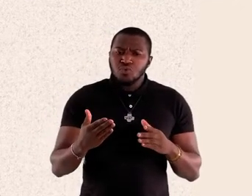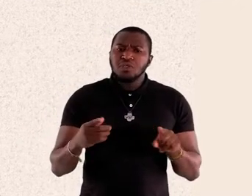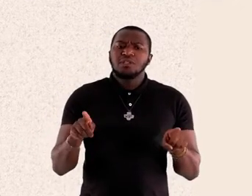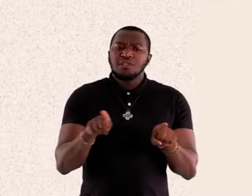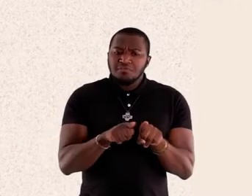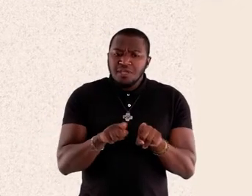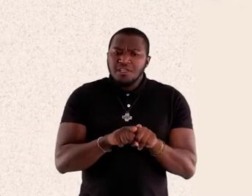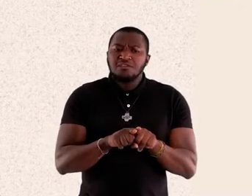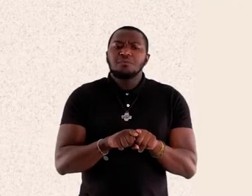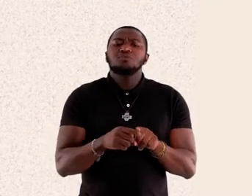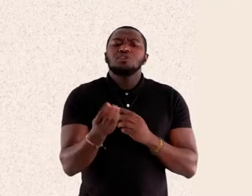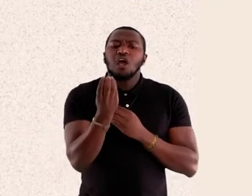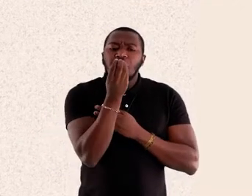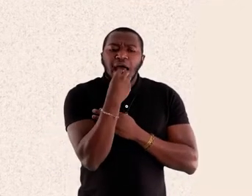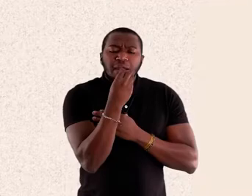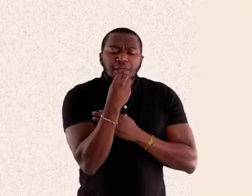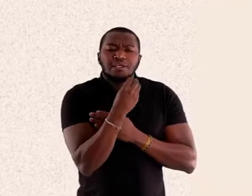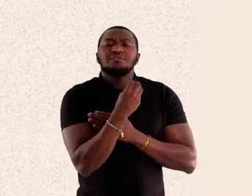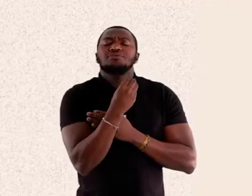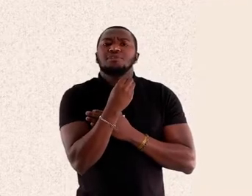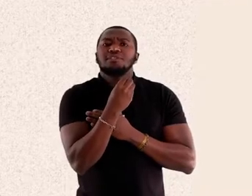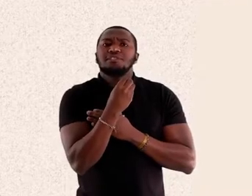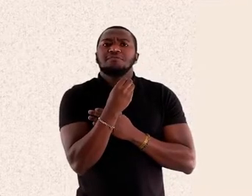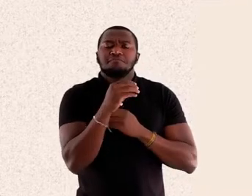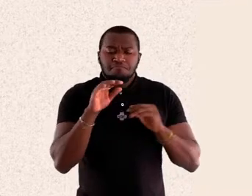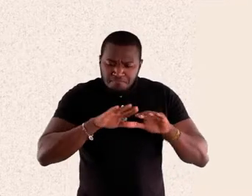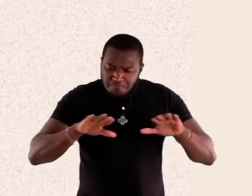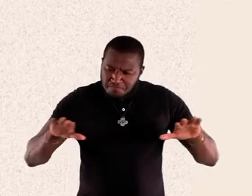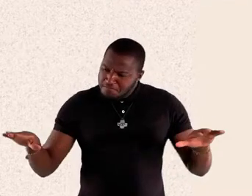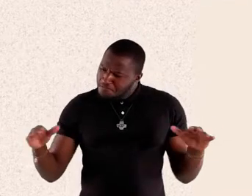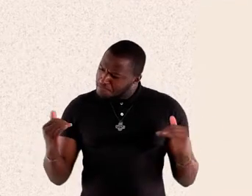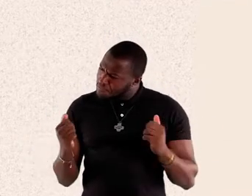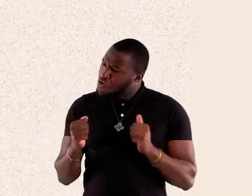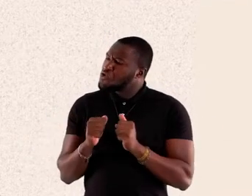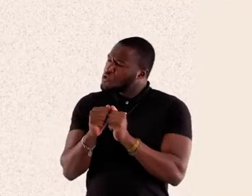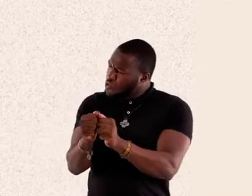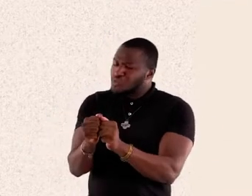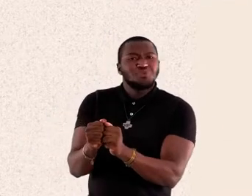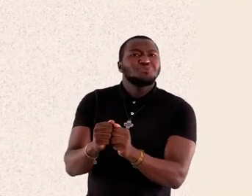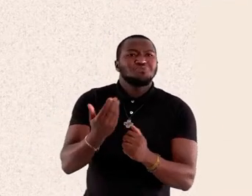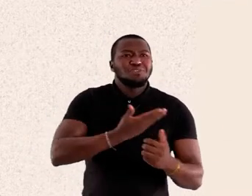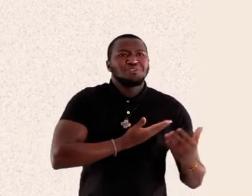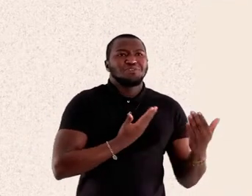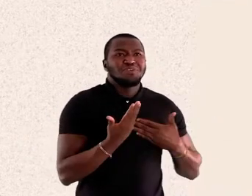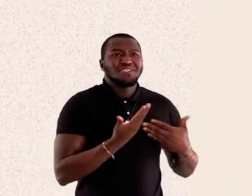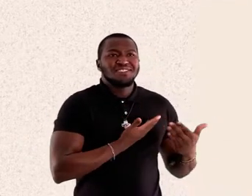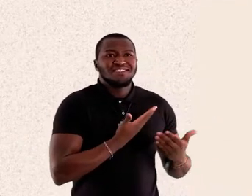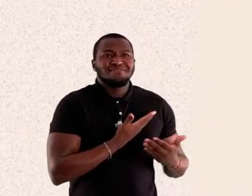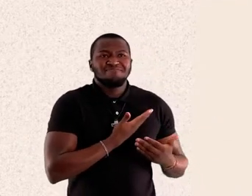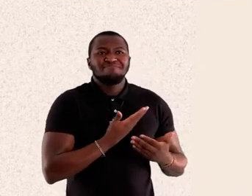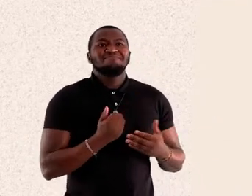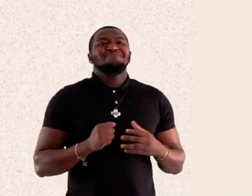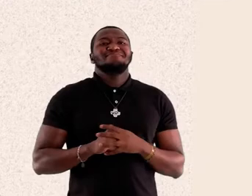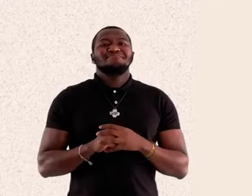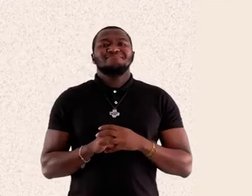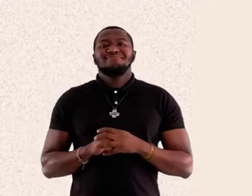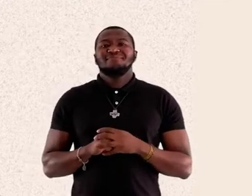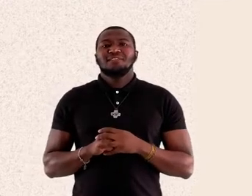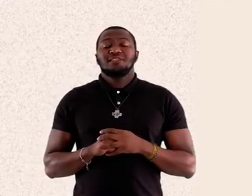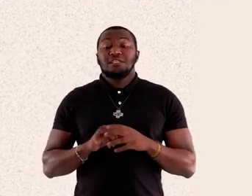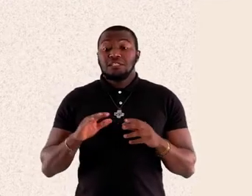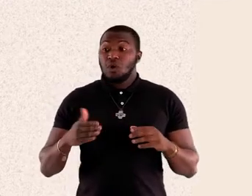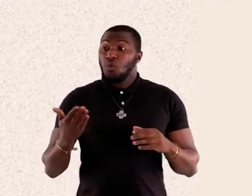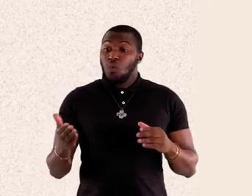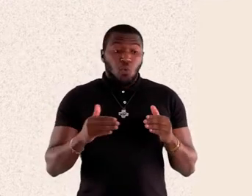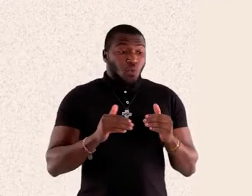mesa de refeições é do que com o aumento salarial então a questão de olha um